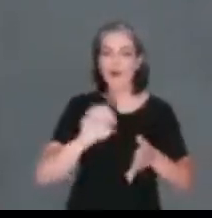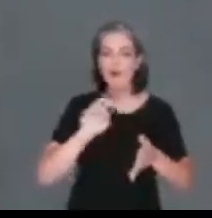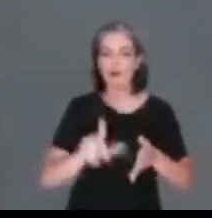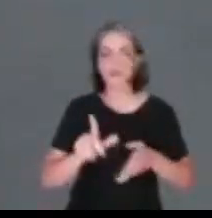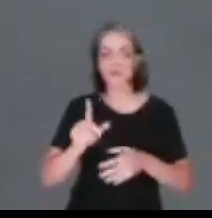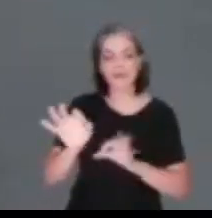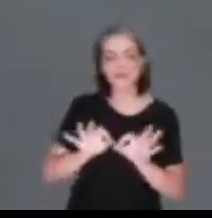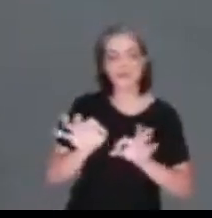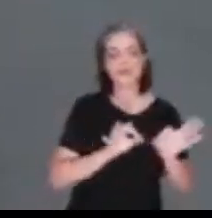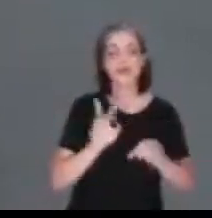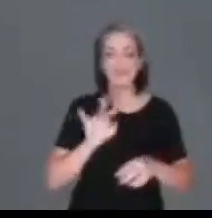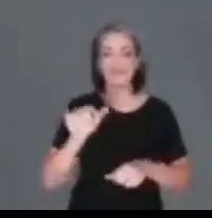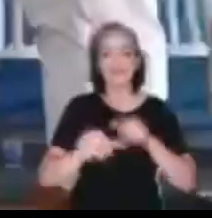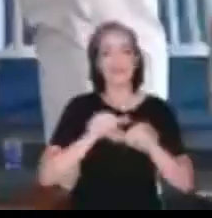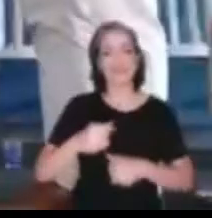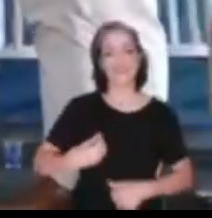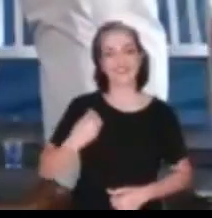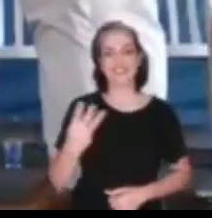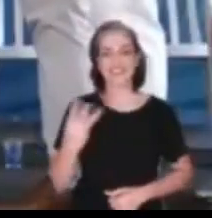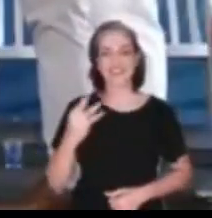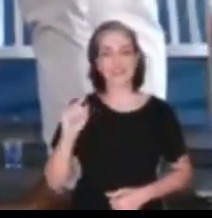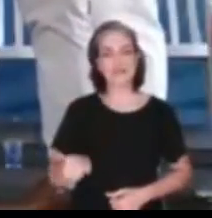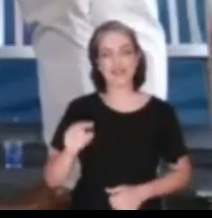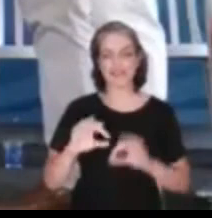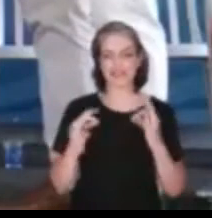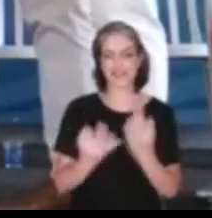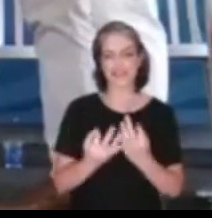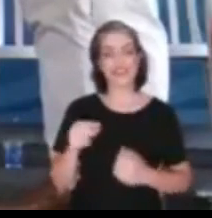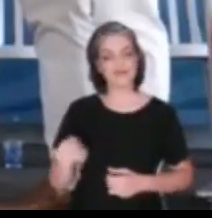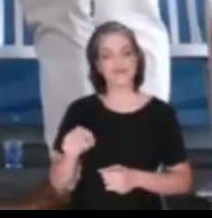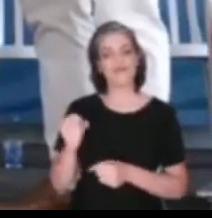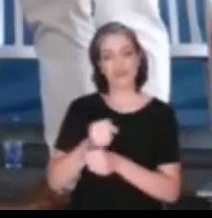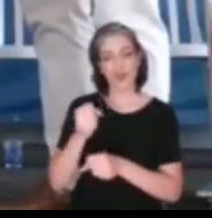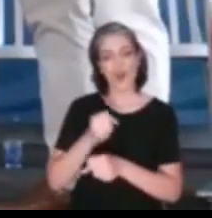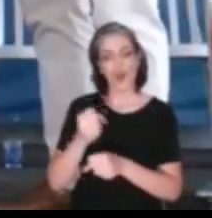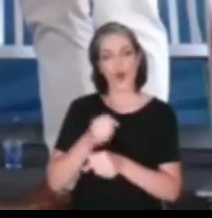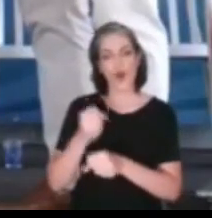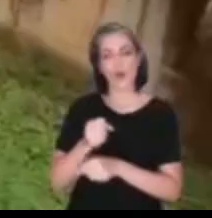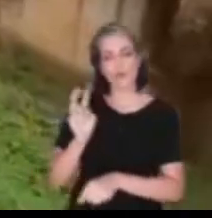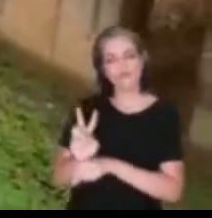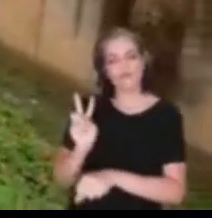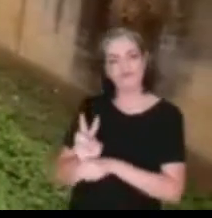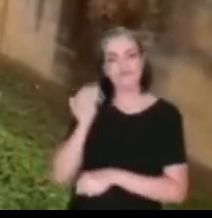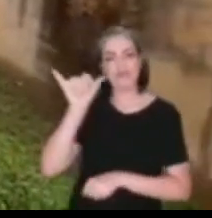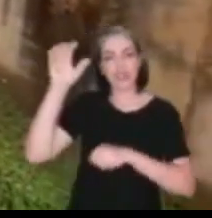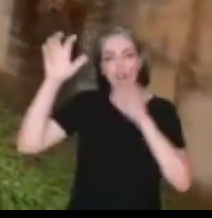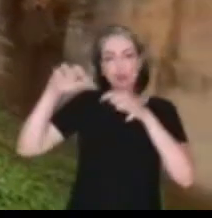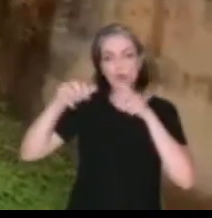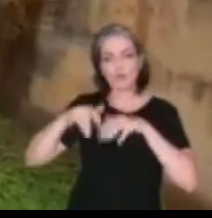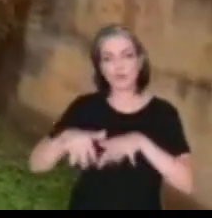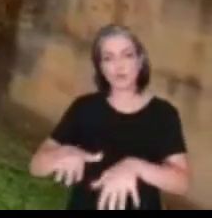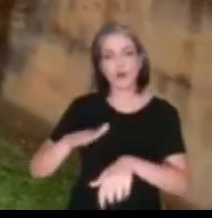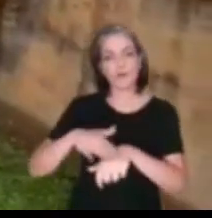vida de 33 mil famílias. O investimento federal na obra, que vai ajudar na contenção de enchentes, foi de mais de 81